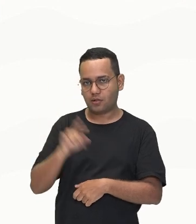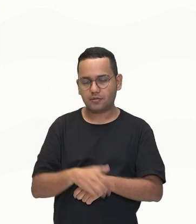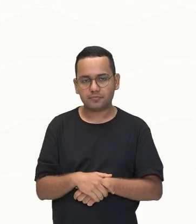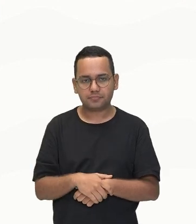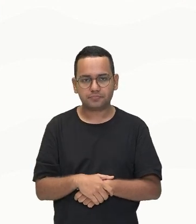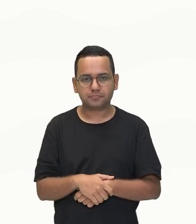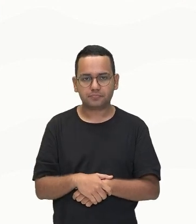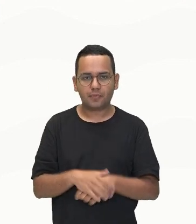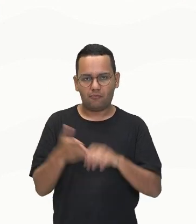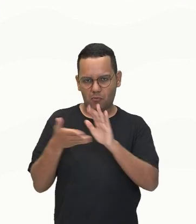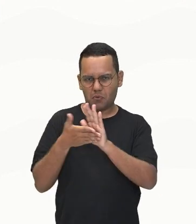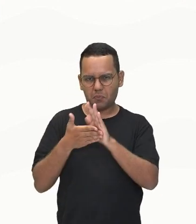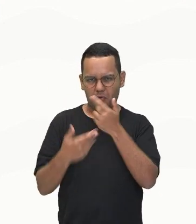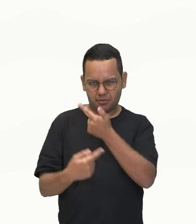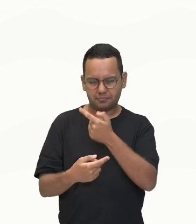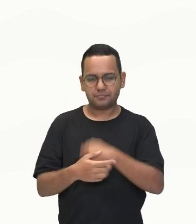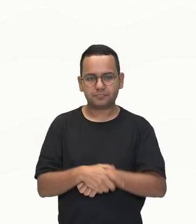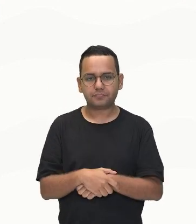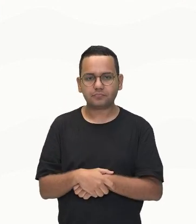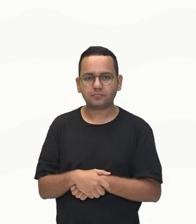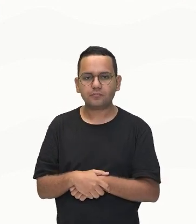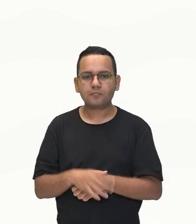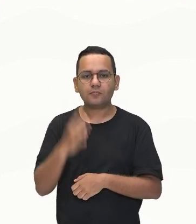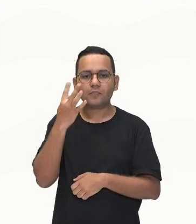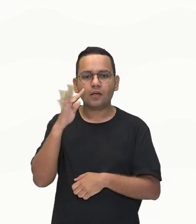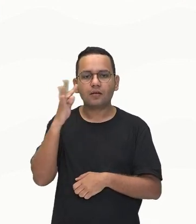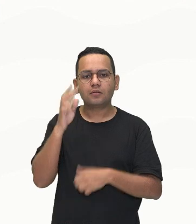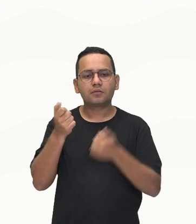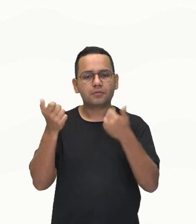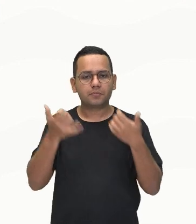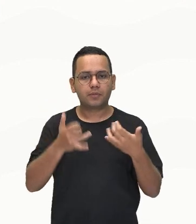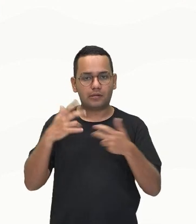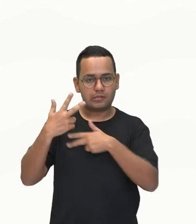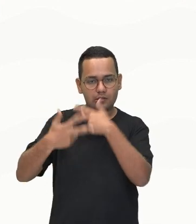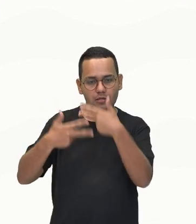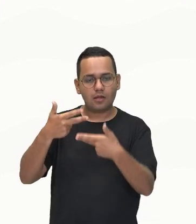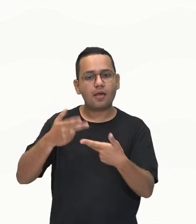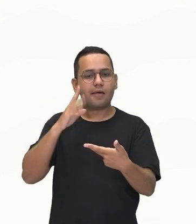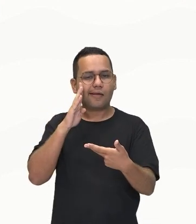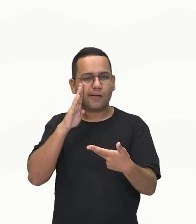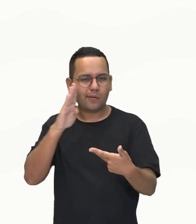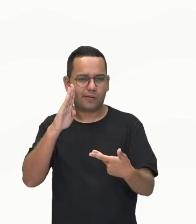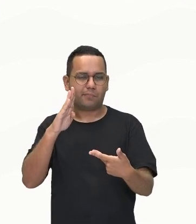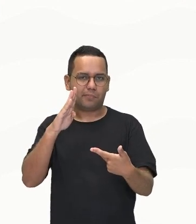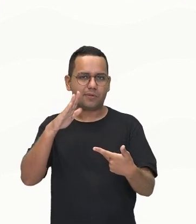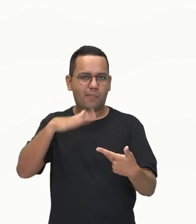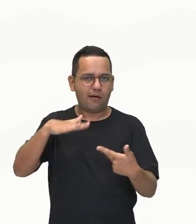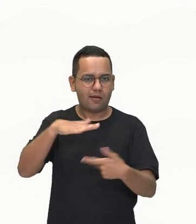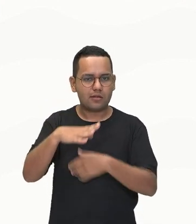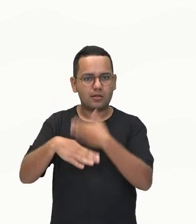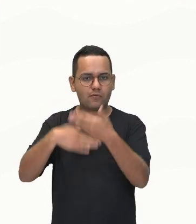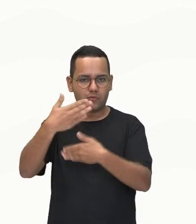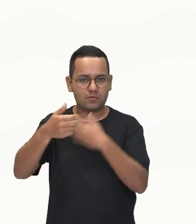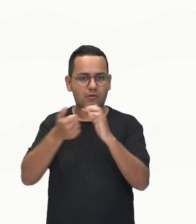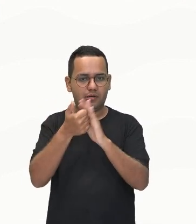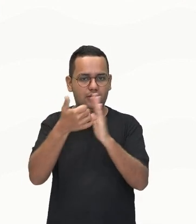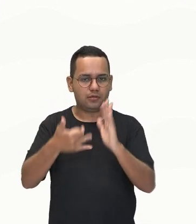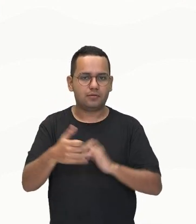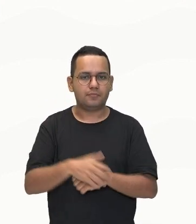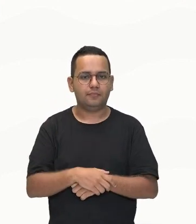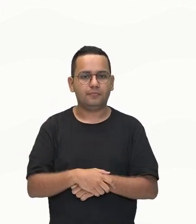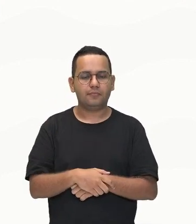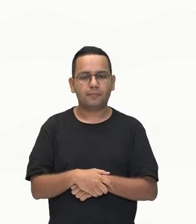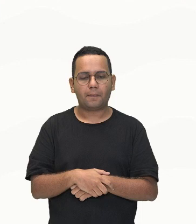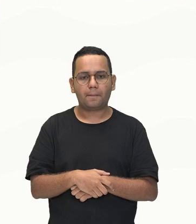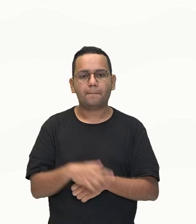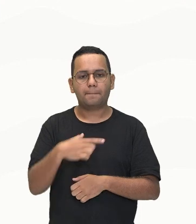Charles Darwin, né, a teoria enfatiza que a seleção natural é o principal mecanismo da evolução, no qual os indivíduos